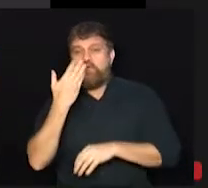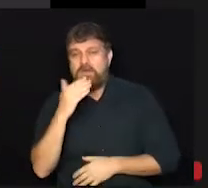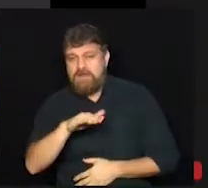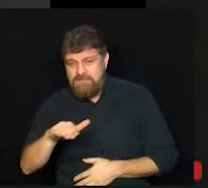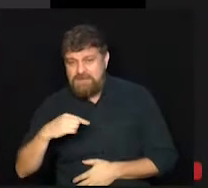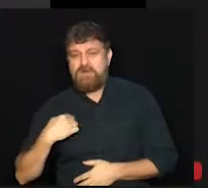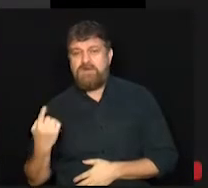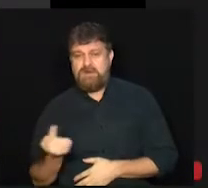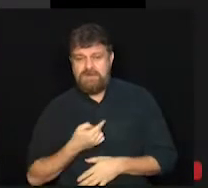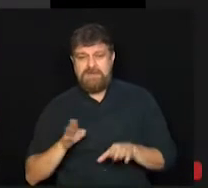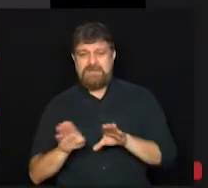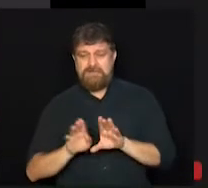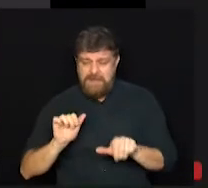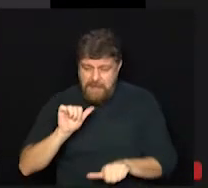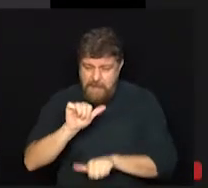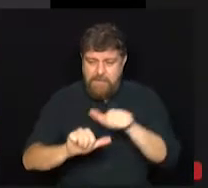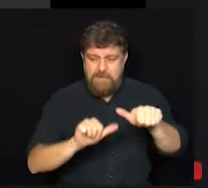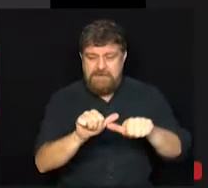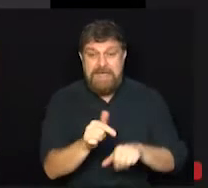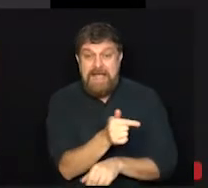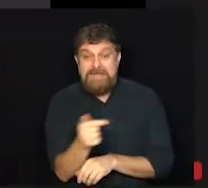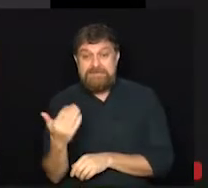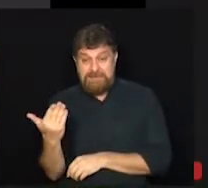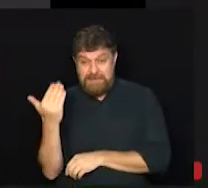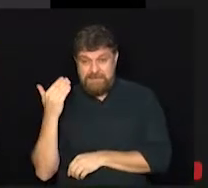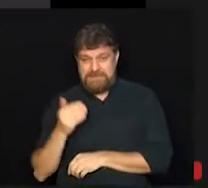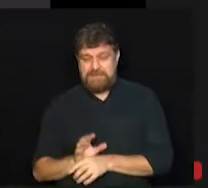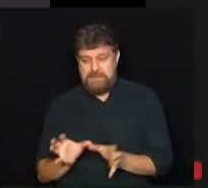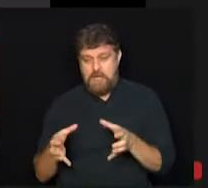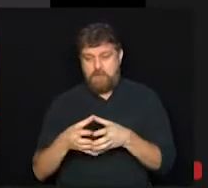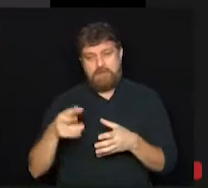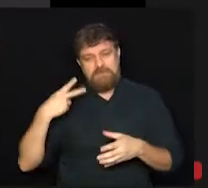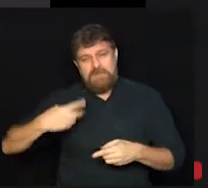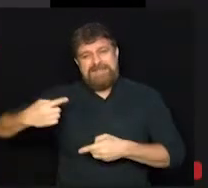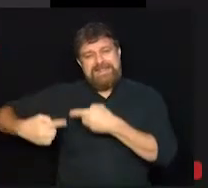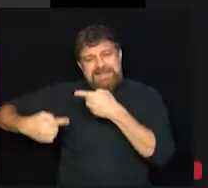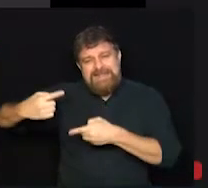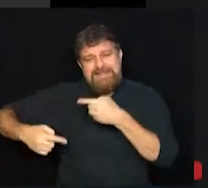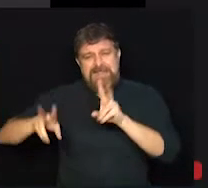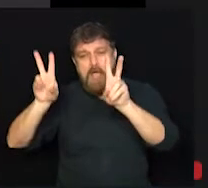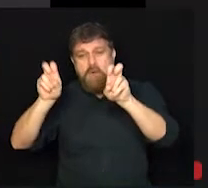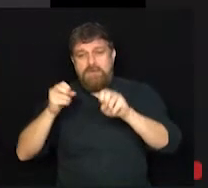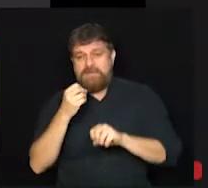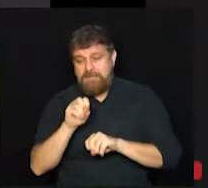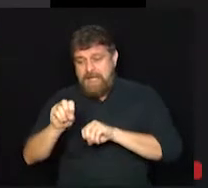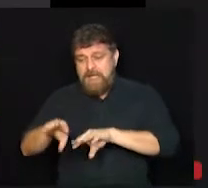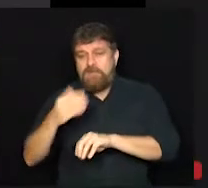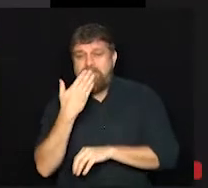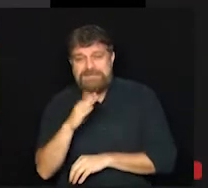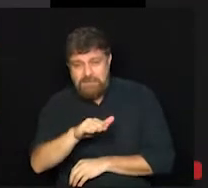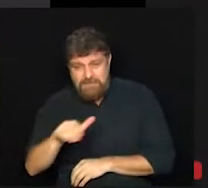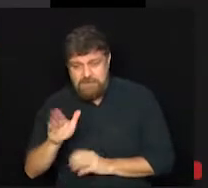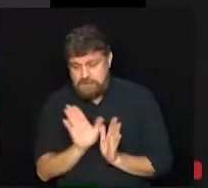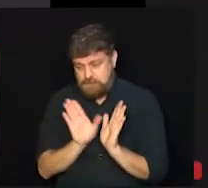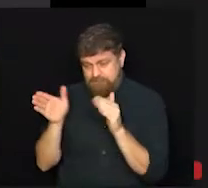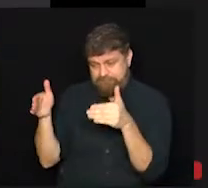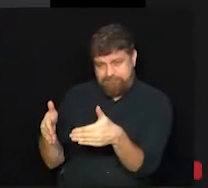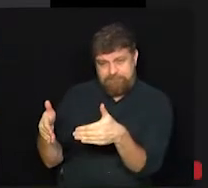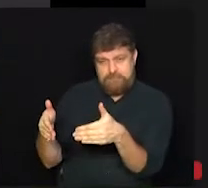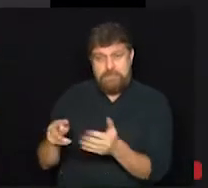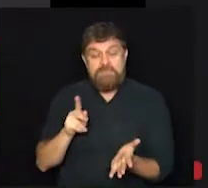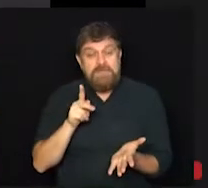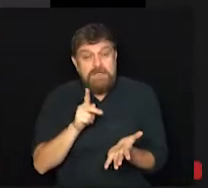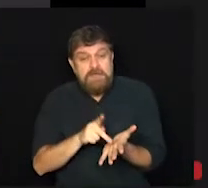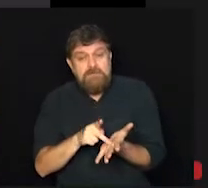em mudanças, mas a semana passada vocês estiveram discutindo, eu sei, educação infantil, e de